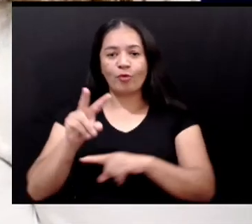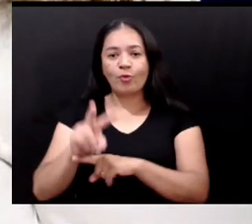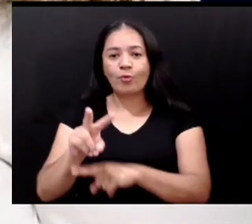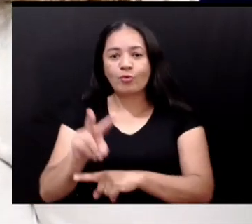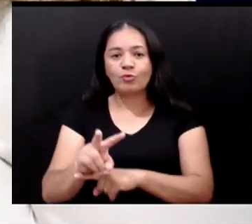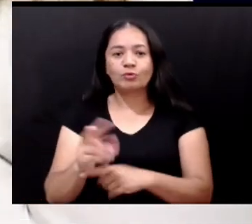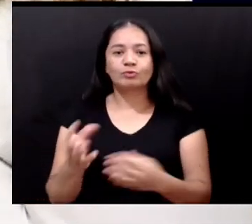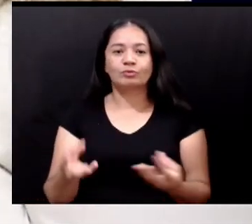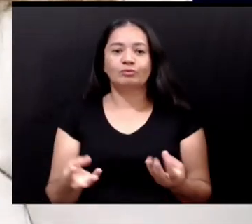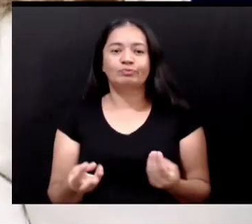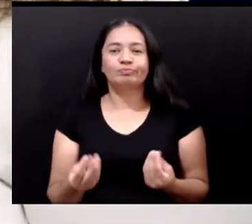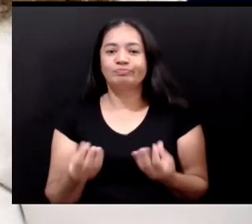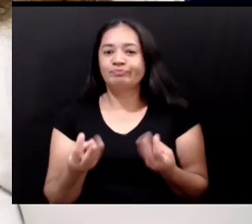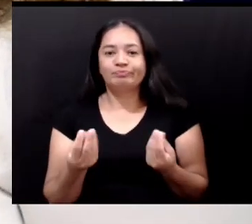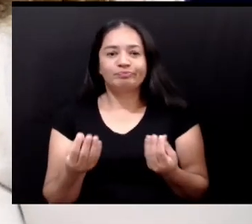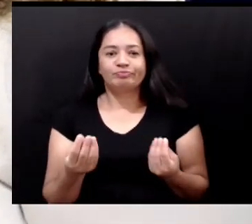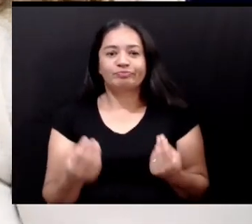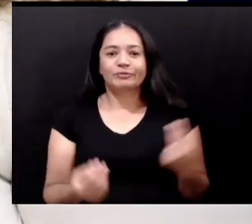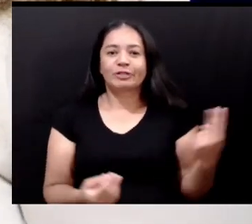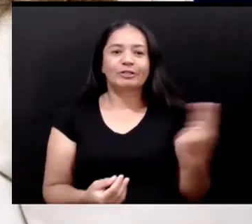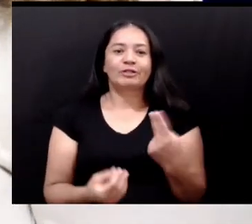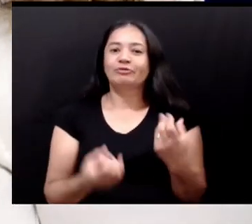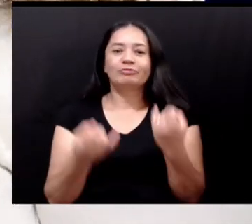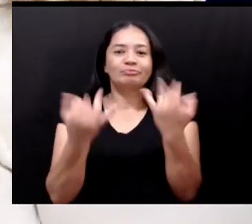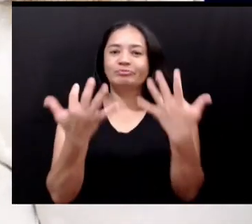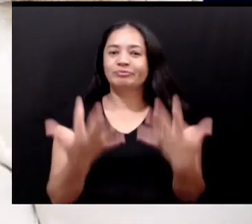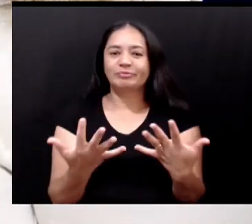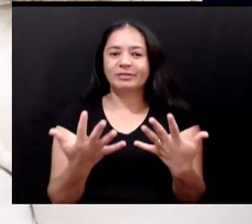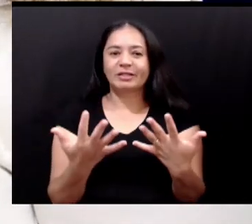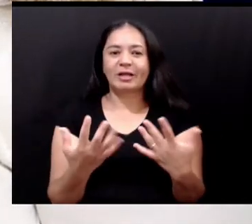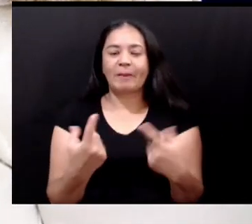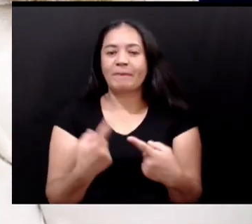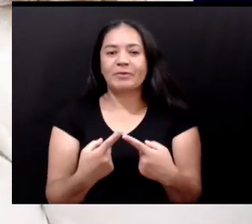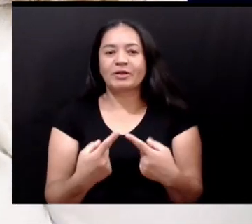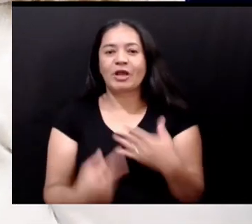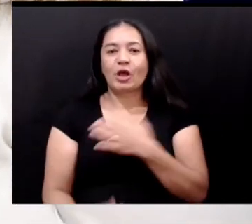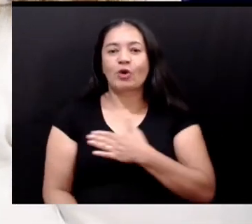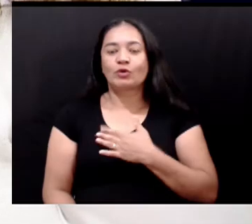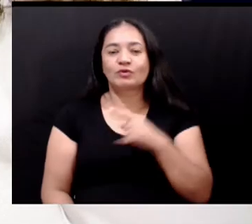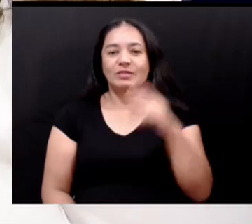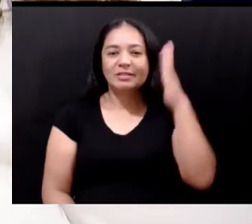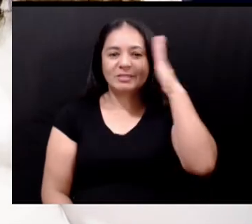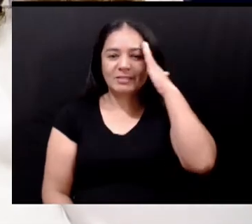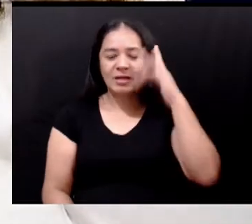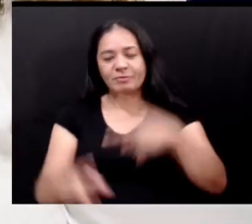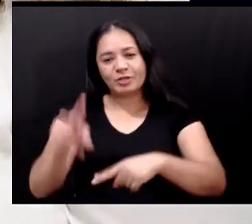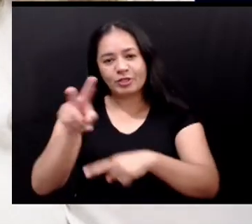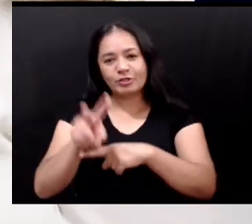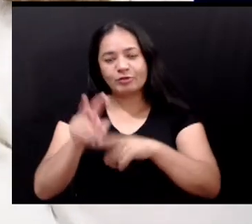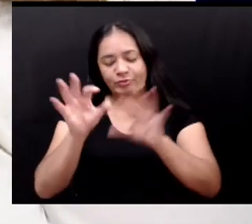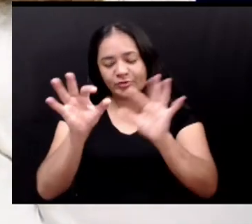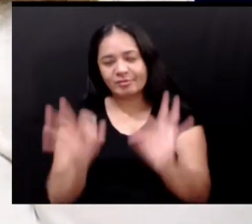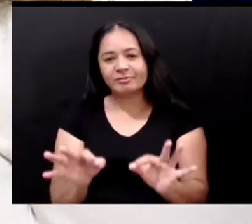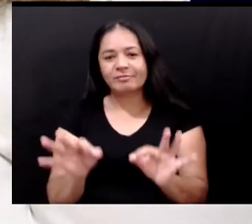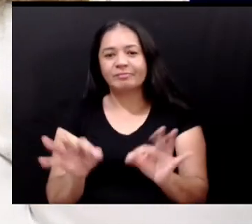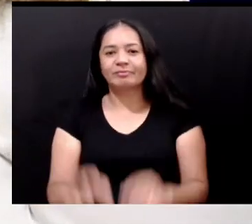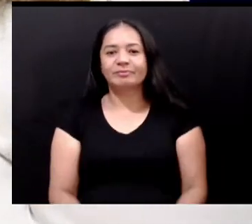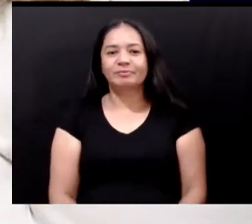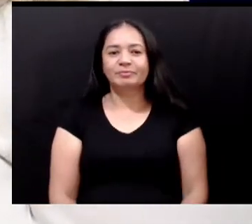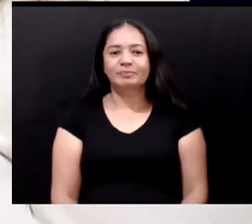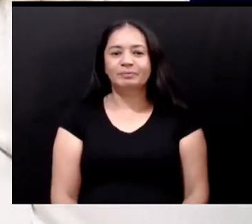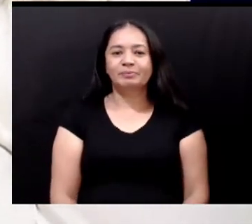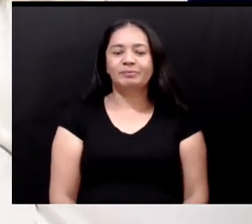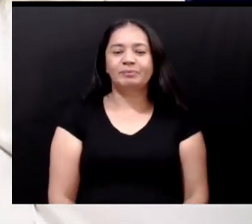tem dinheiro mais pago, né, no mundo do que você saber que está cuidando bem de uma pessoa, né? E